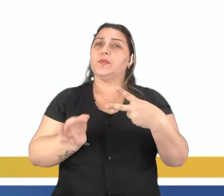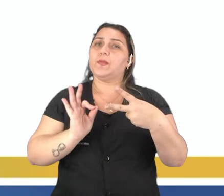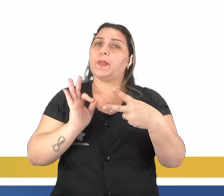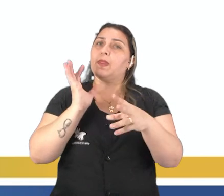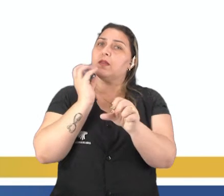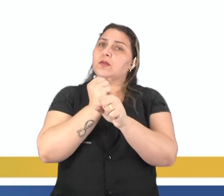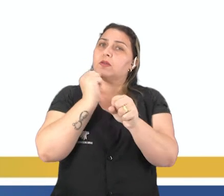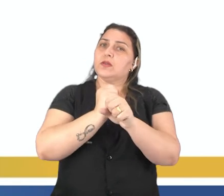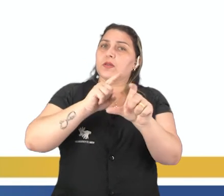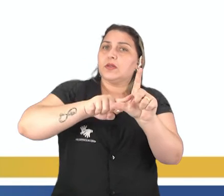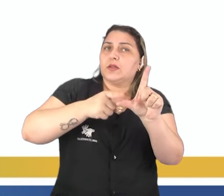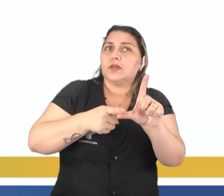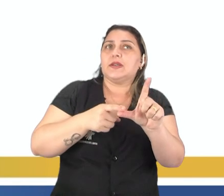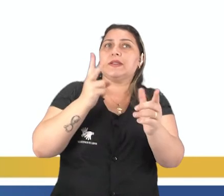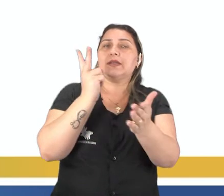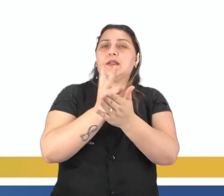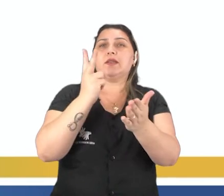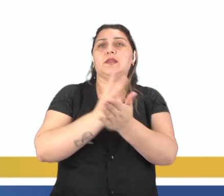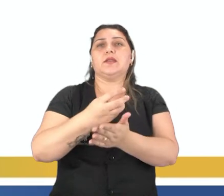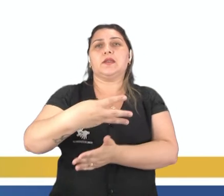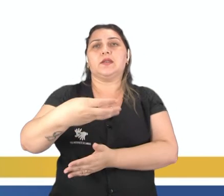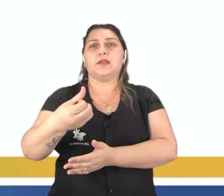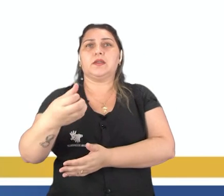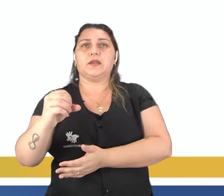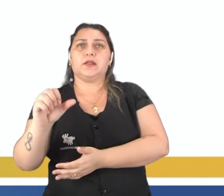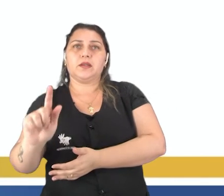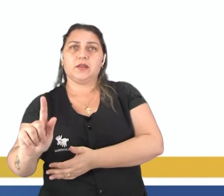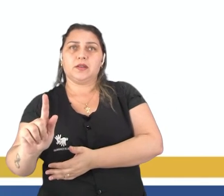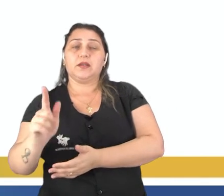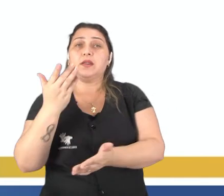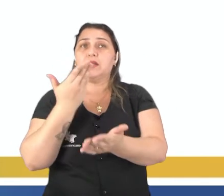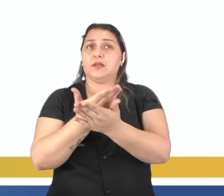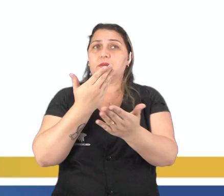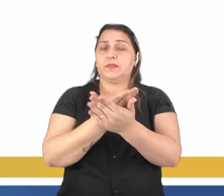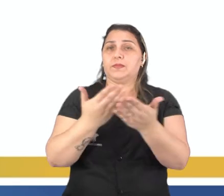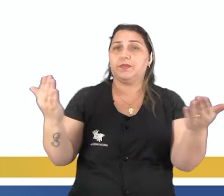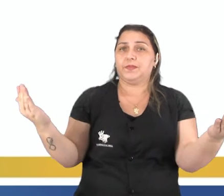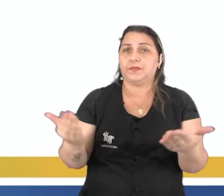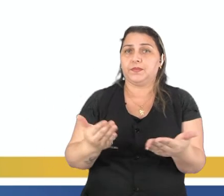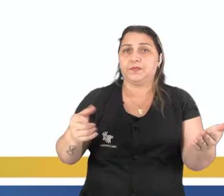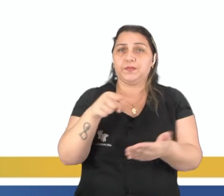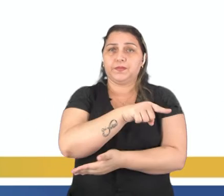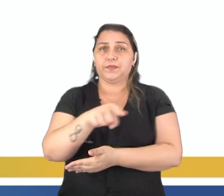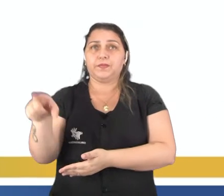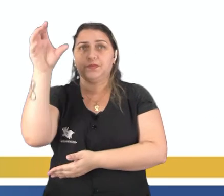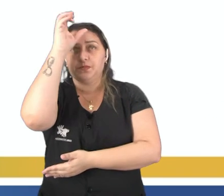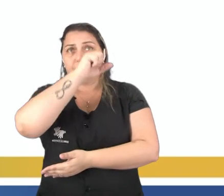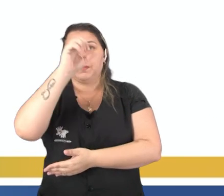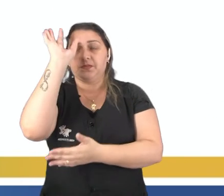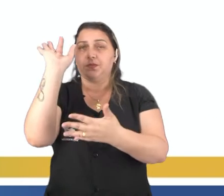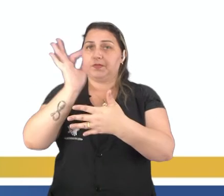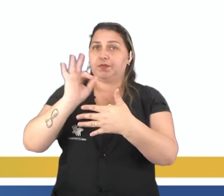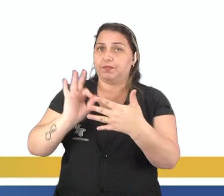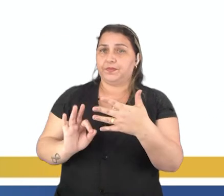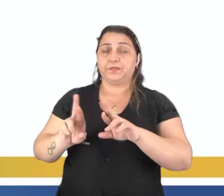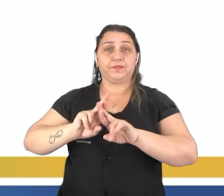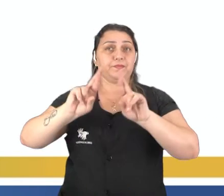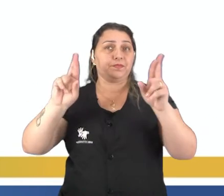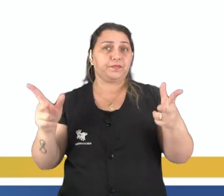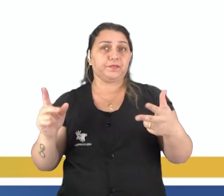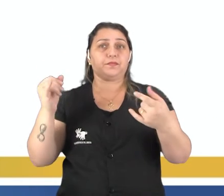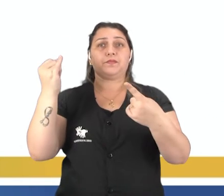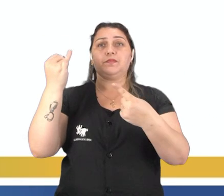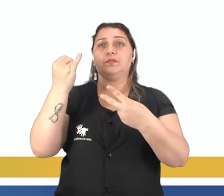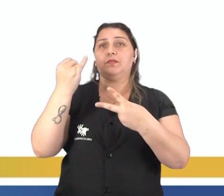externos sempre vale 360 graus. Então, nessa aula de hoje, você aprendeu aí os critérios, né, que diferenciam um